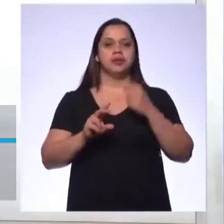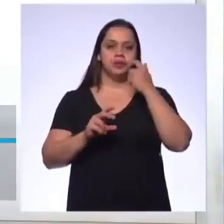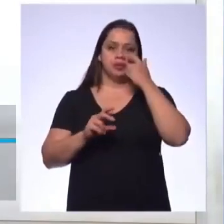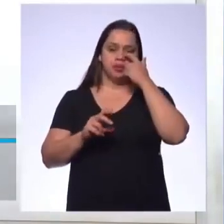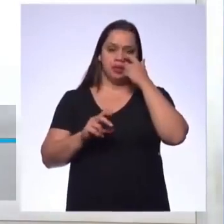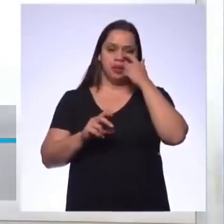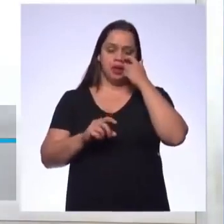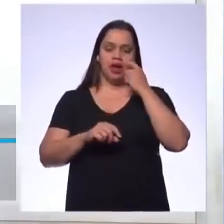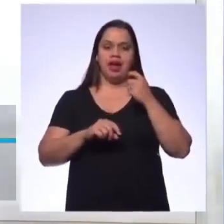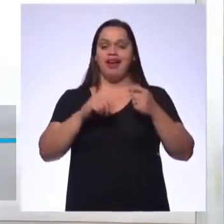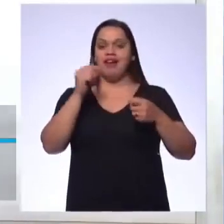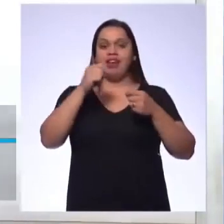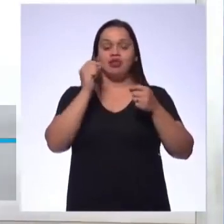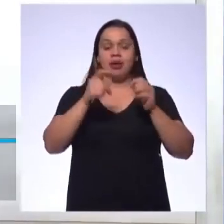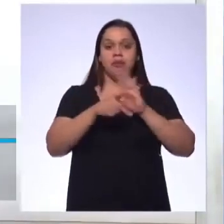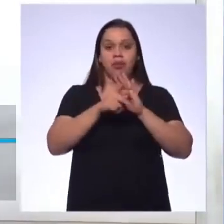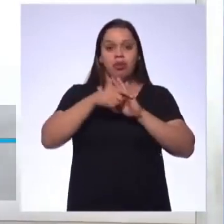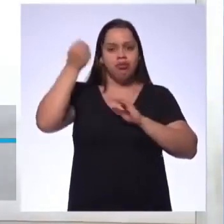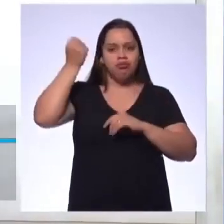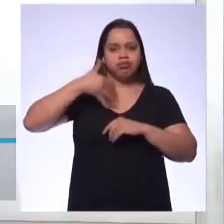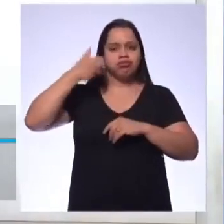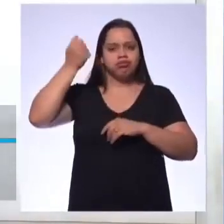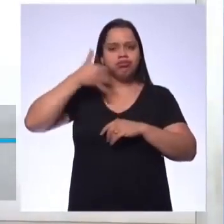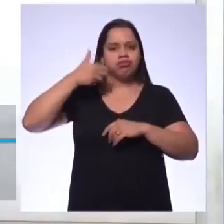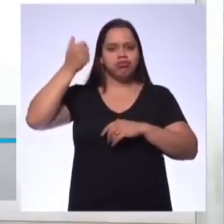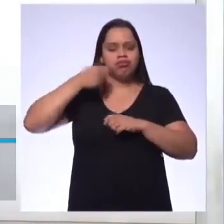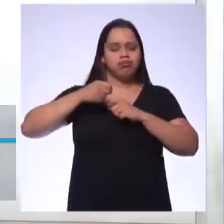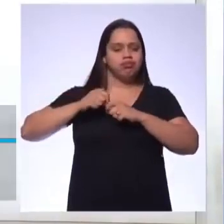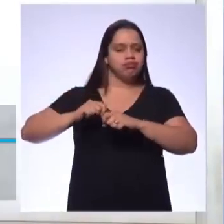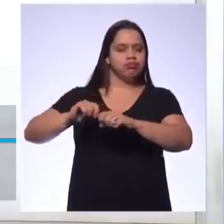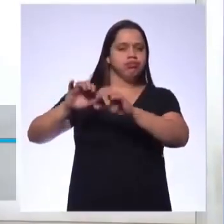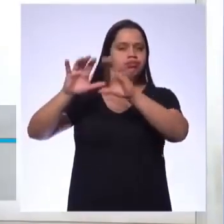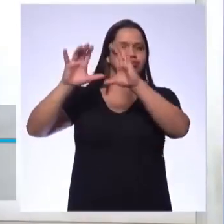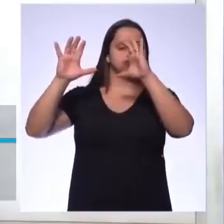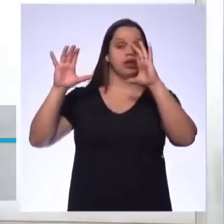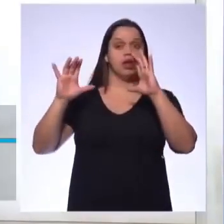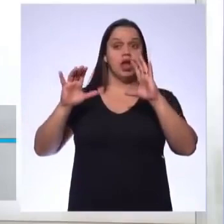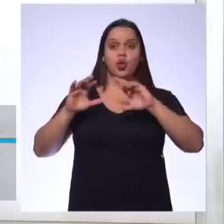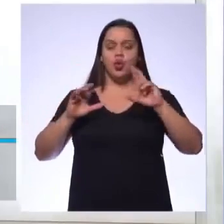tipo de uma narrativa, entendeu? Ele não é ilusório,